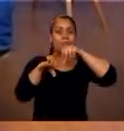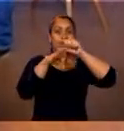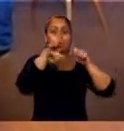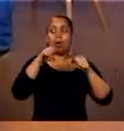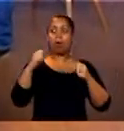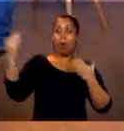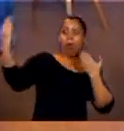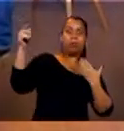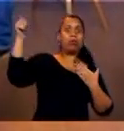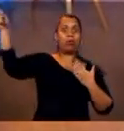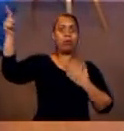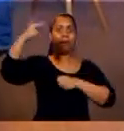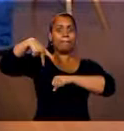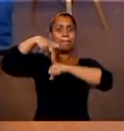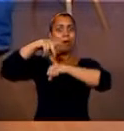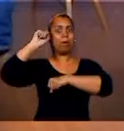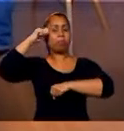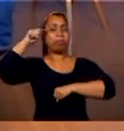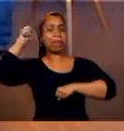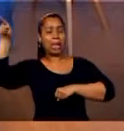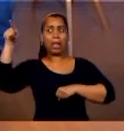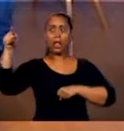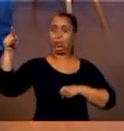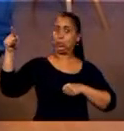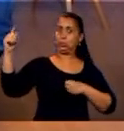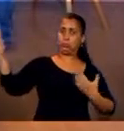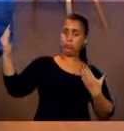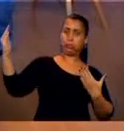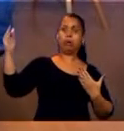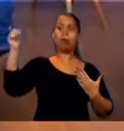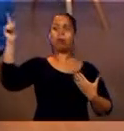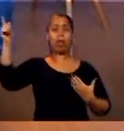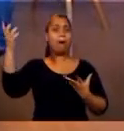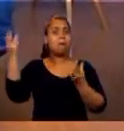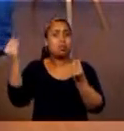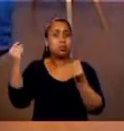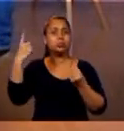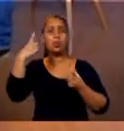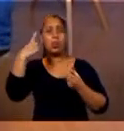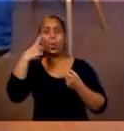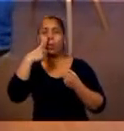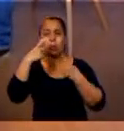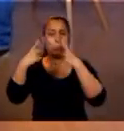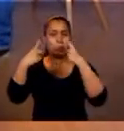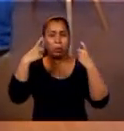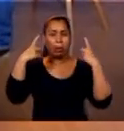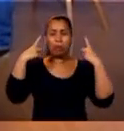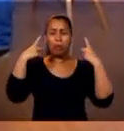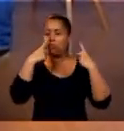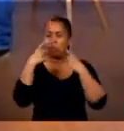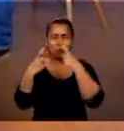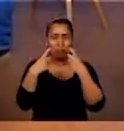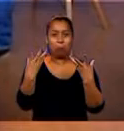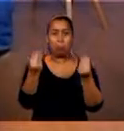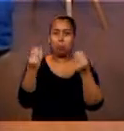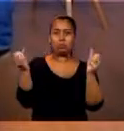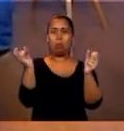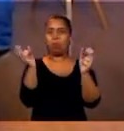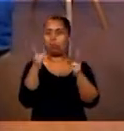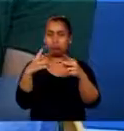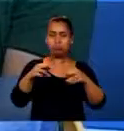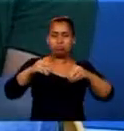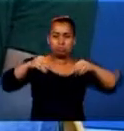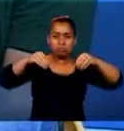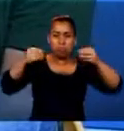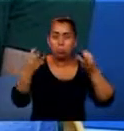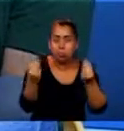que é coisa, né, que nos preocupa, poluição, que a gente tem 2 vias que cortam a cidade também, então